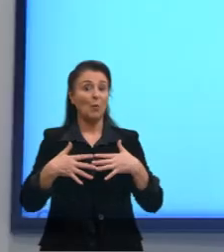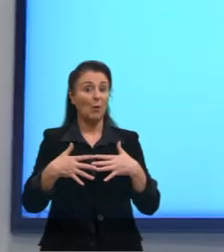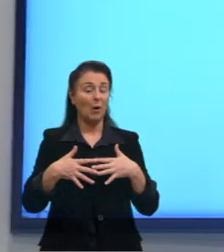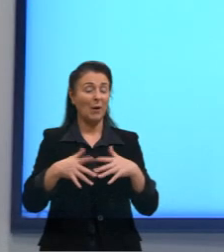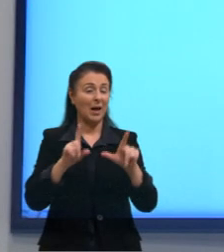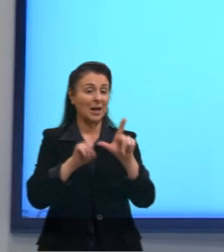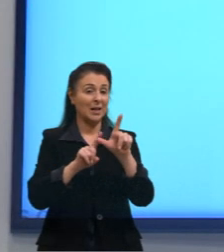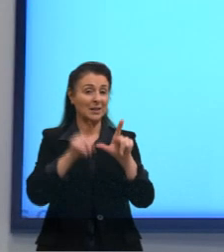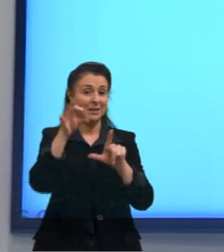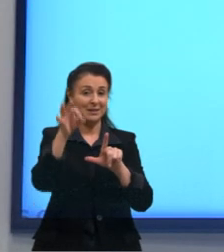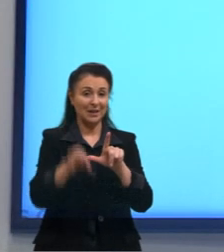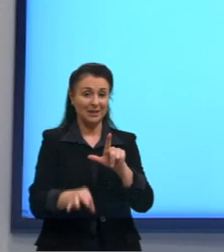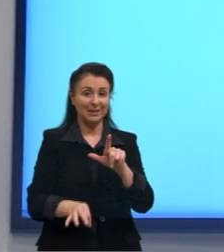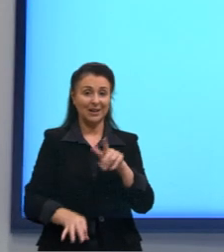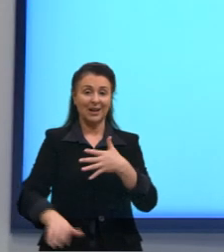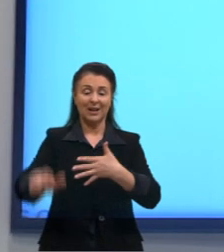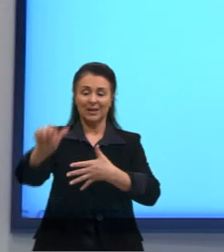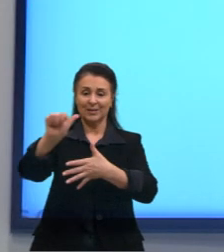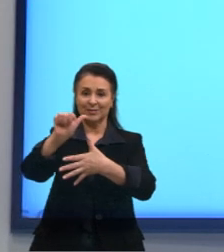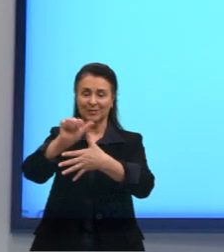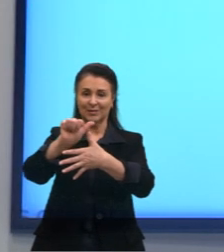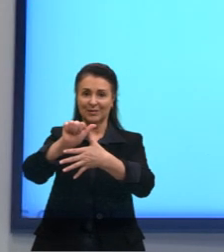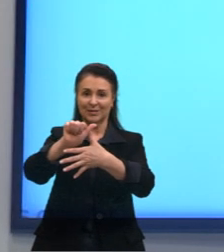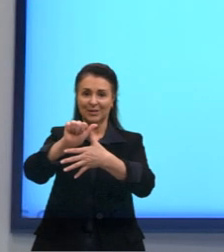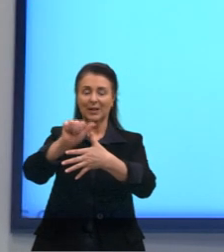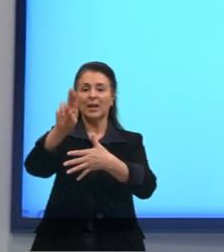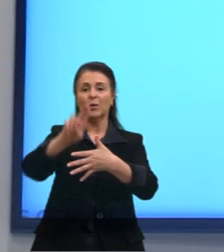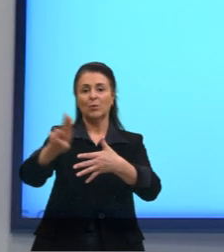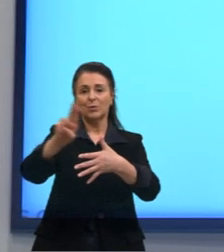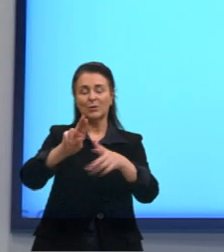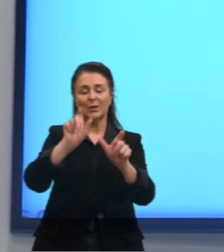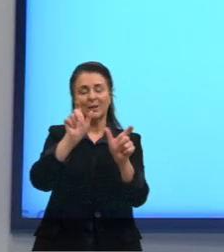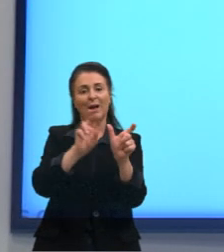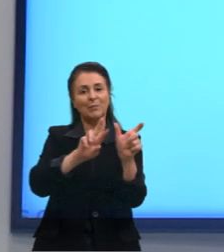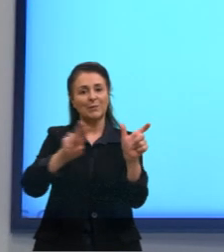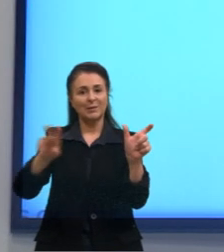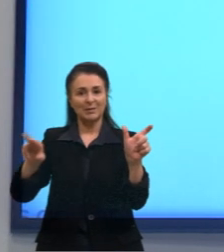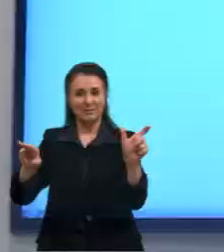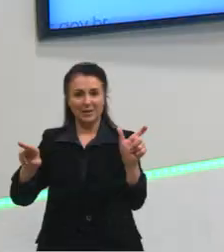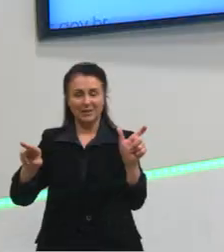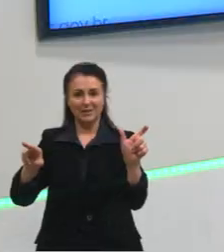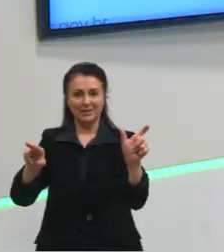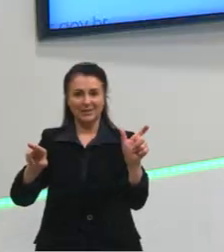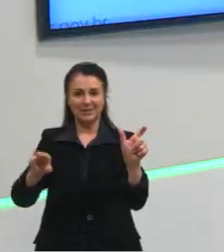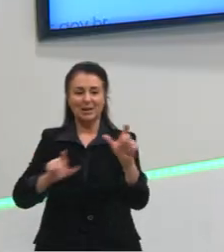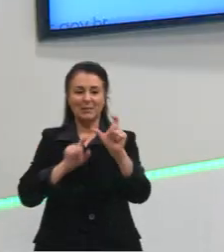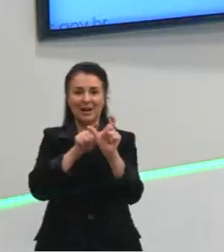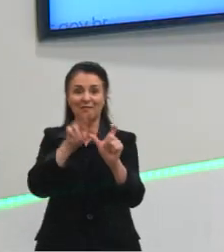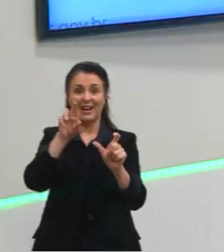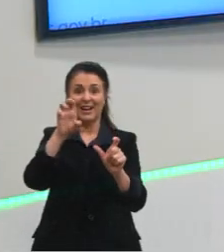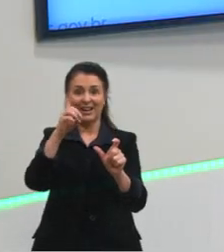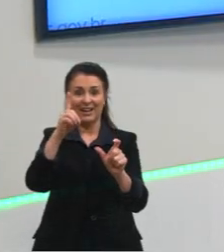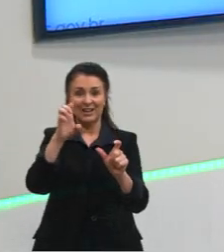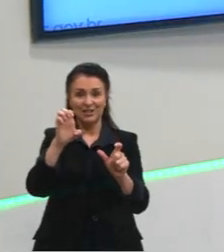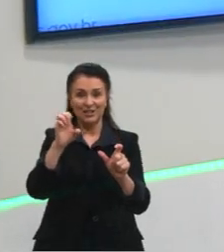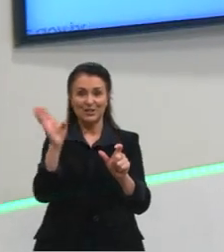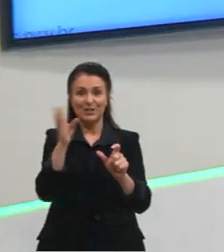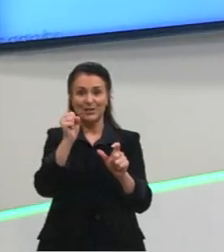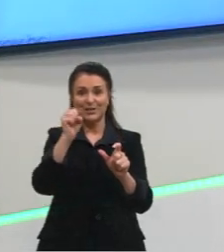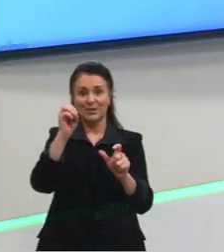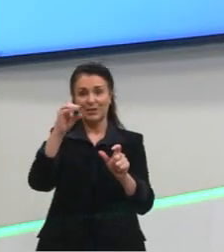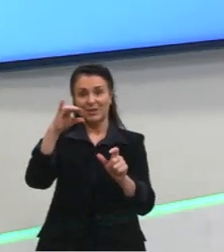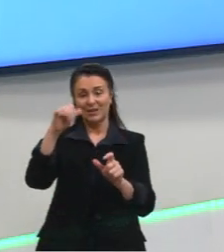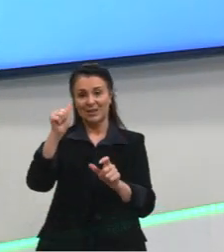letra A que exatamente o uso da polissemia nessa rede social eu completa na sala de hoje então com